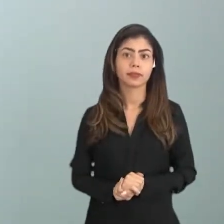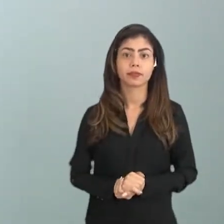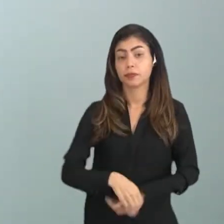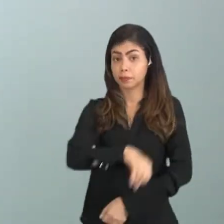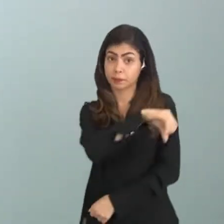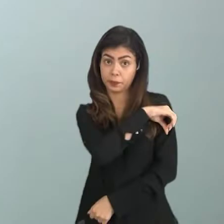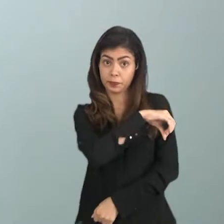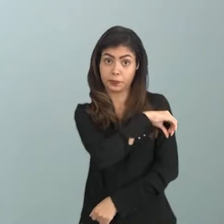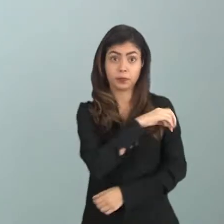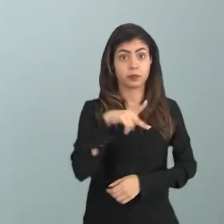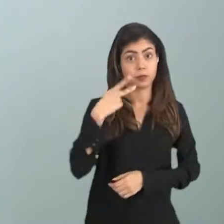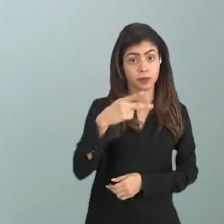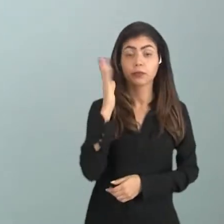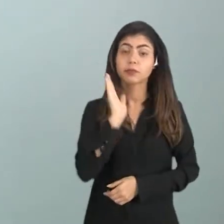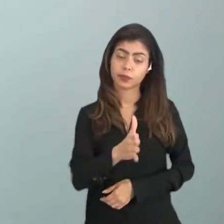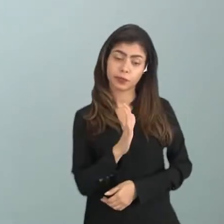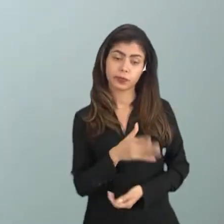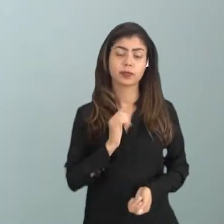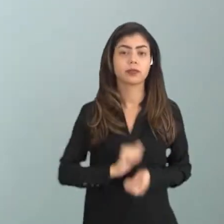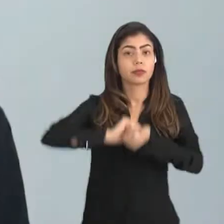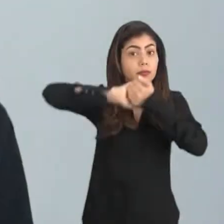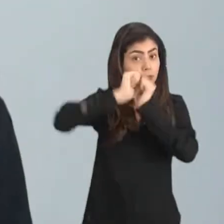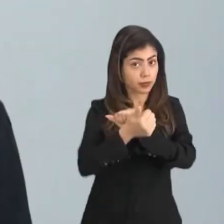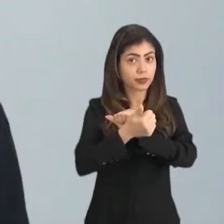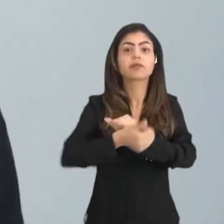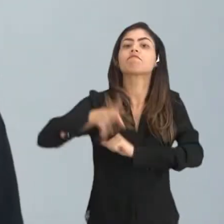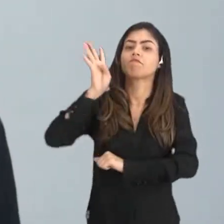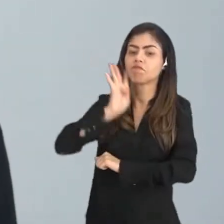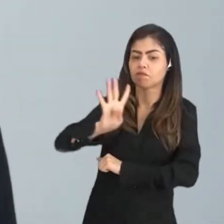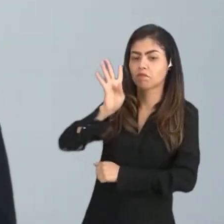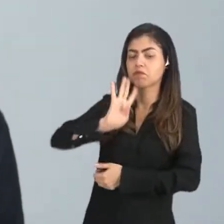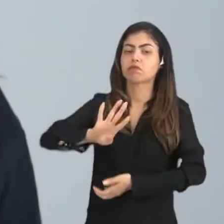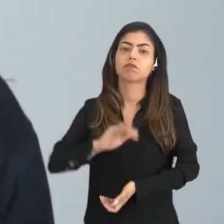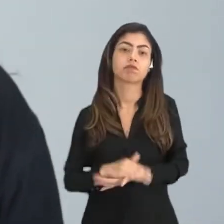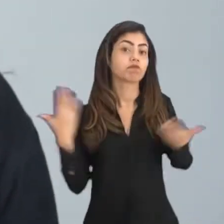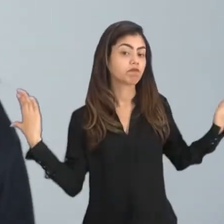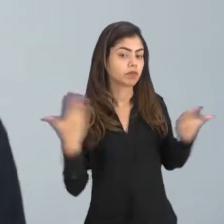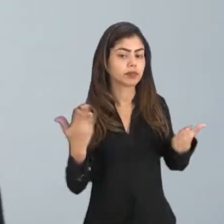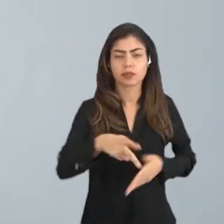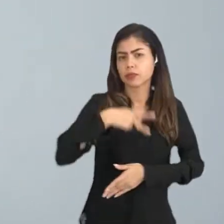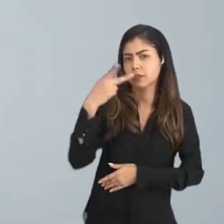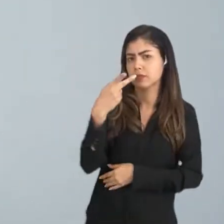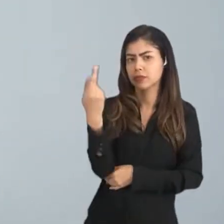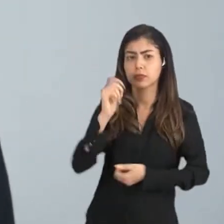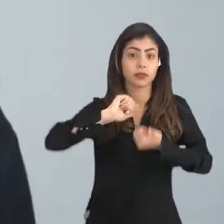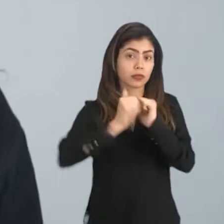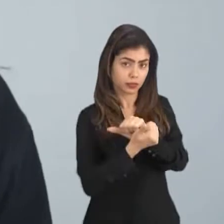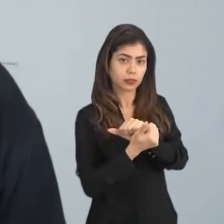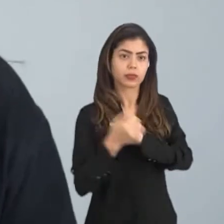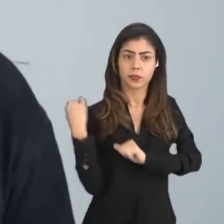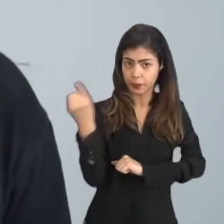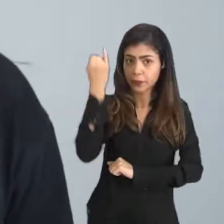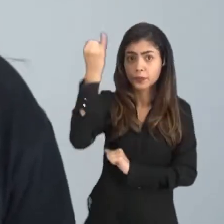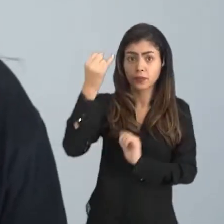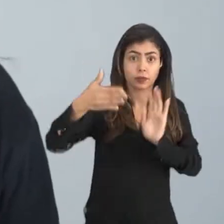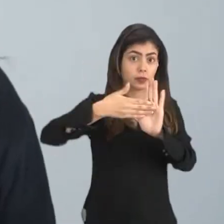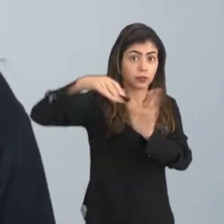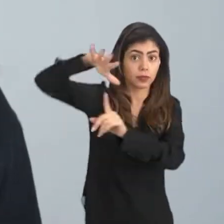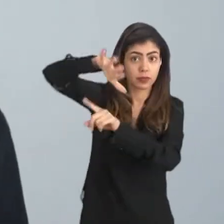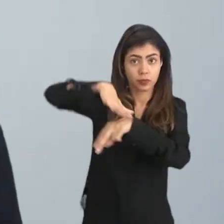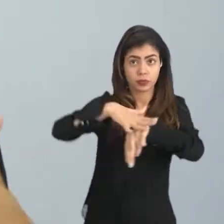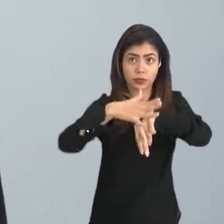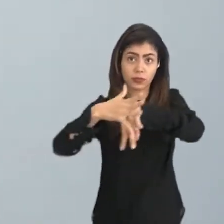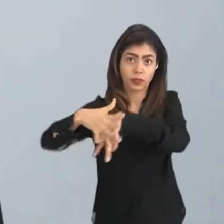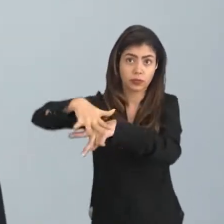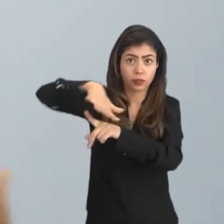9º ano, que nós falávamos de quê? Esportes de aventura. E hoje nós vamos falar sobre um esporte específico que é o